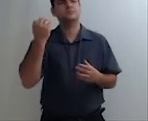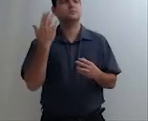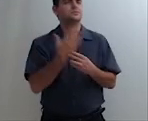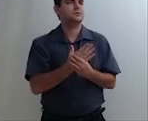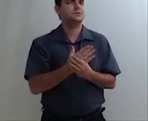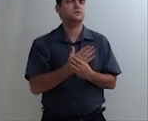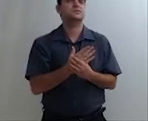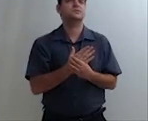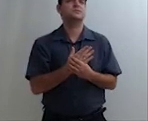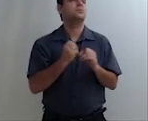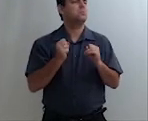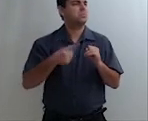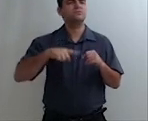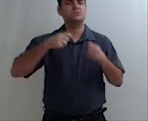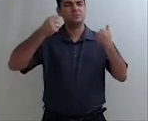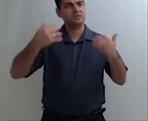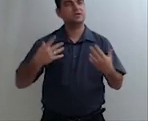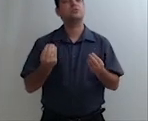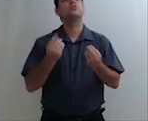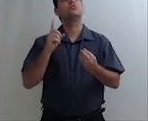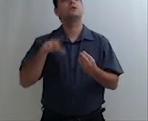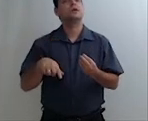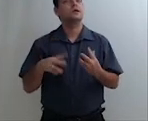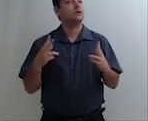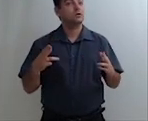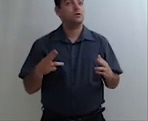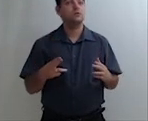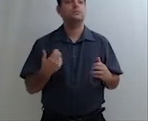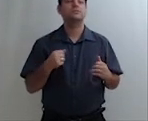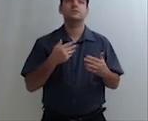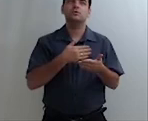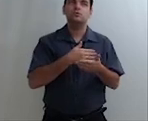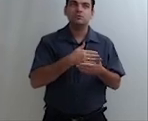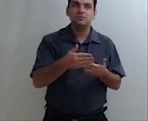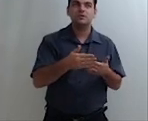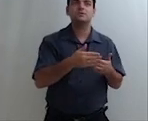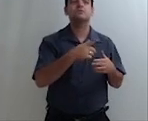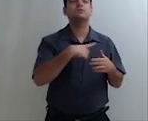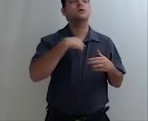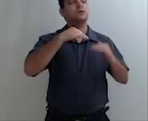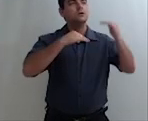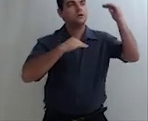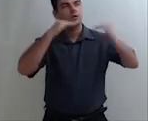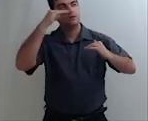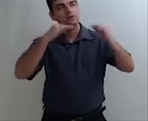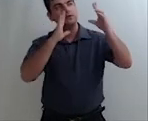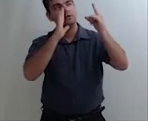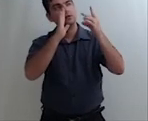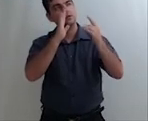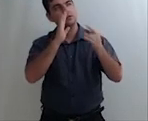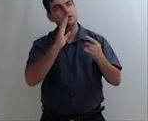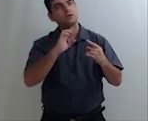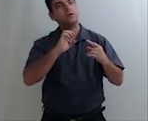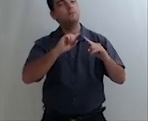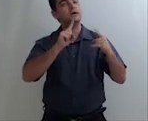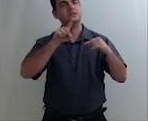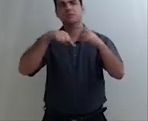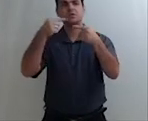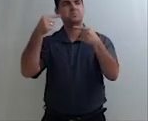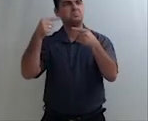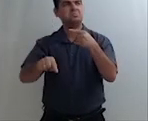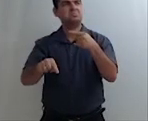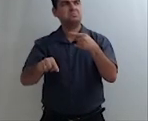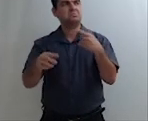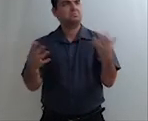vamos poder dizer como este caso a identificação Inicial falava numa altura falava em características que não se confirmaram depois o